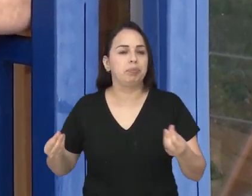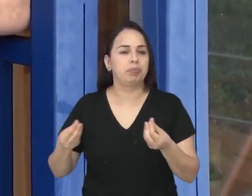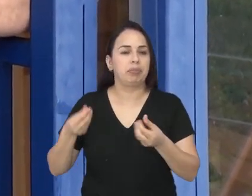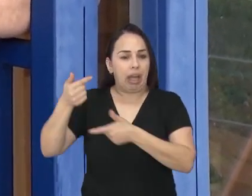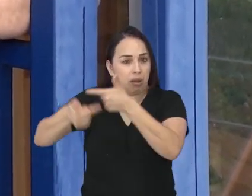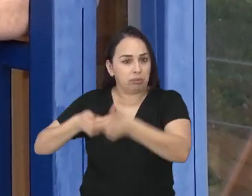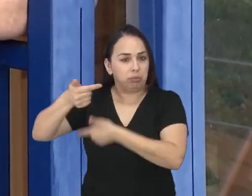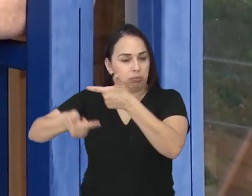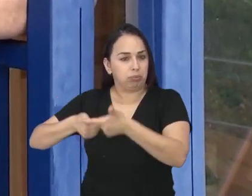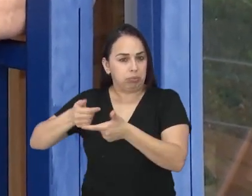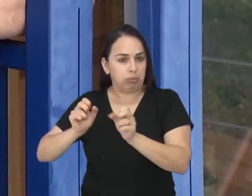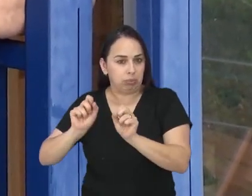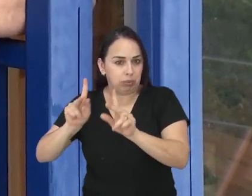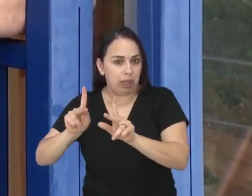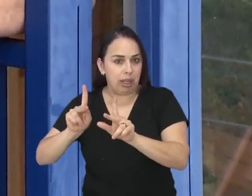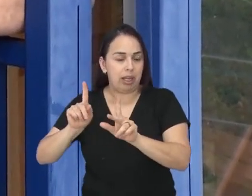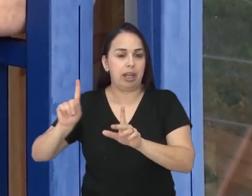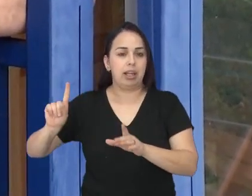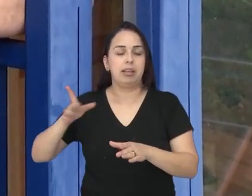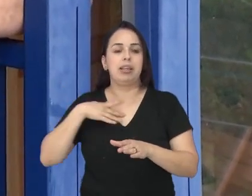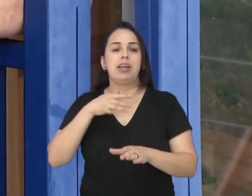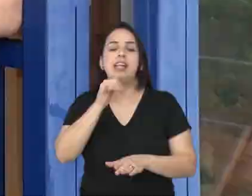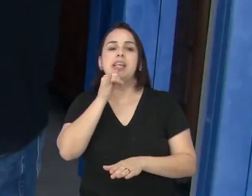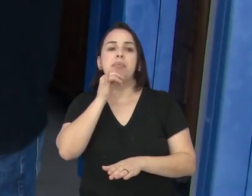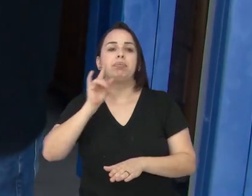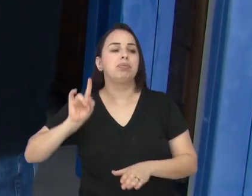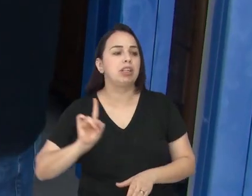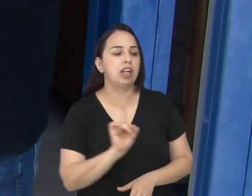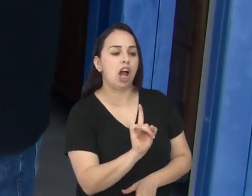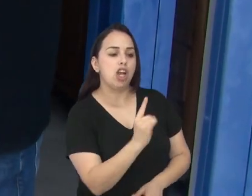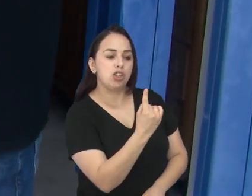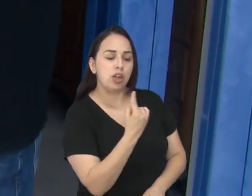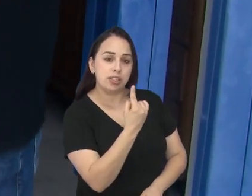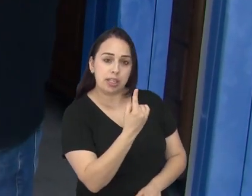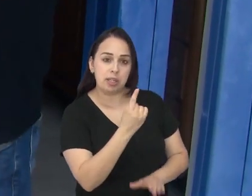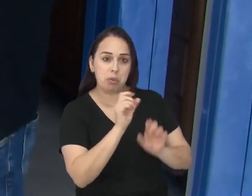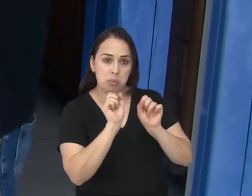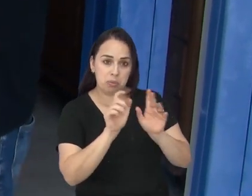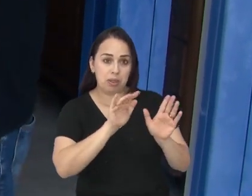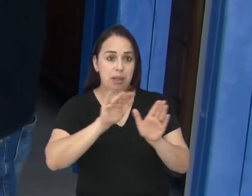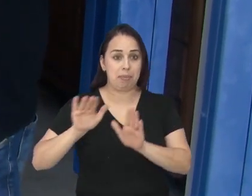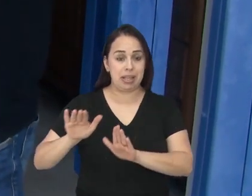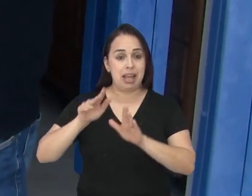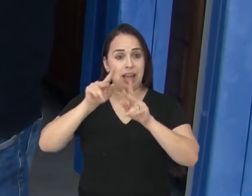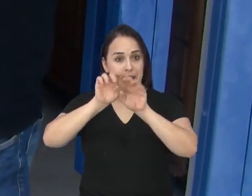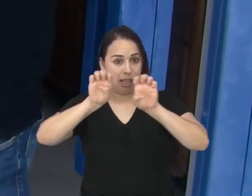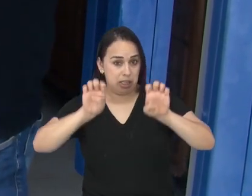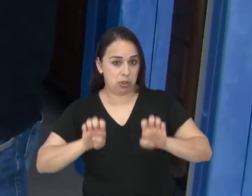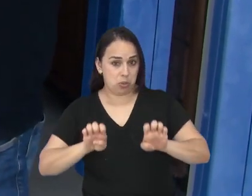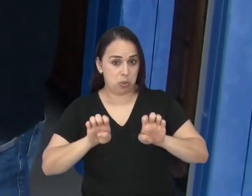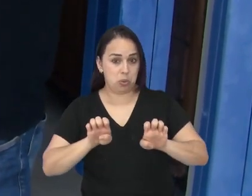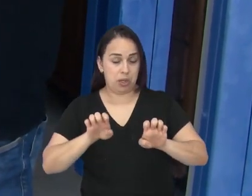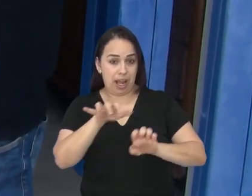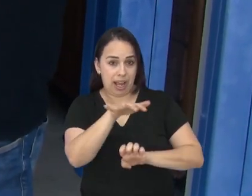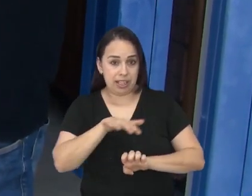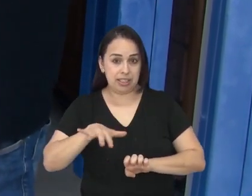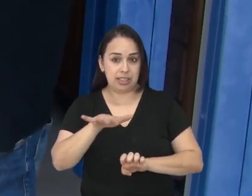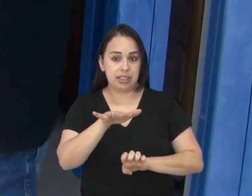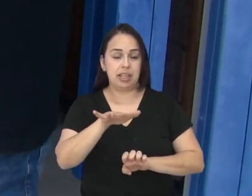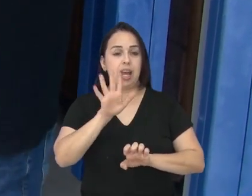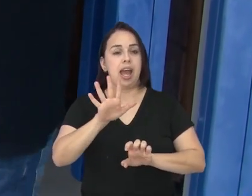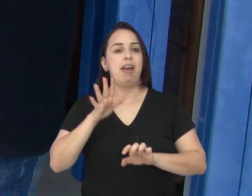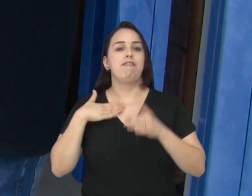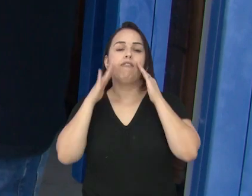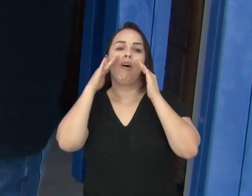seu trabalho e se isolar por um tempo. No nosso caso aqui, pela estrutura, a questão é mais nas